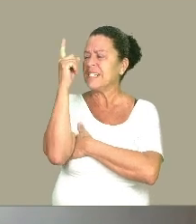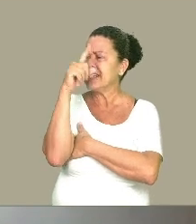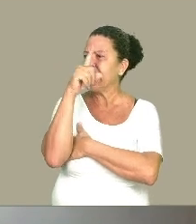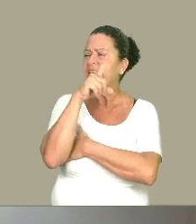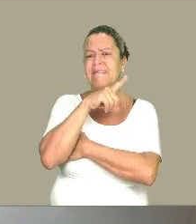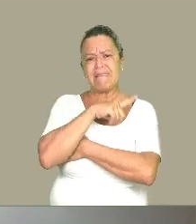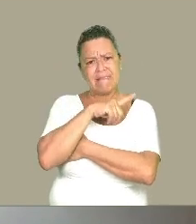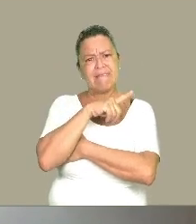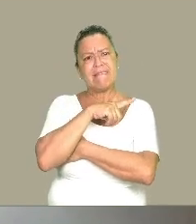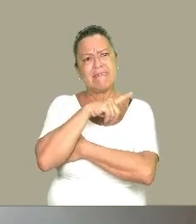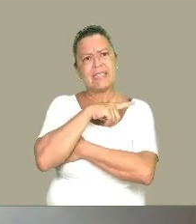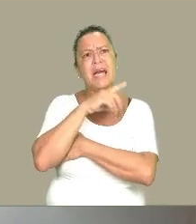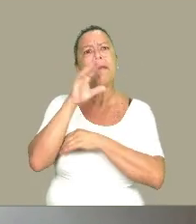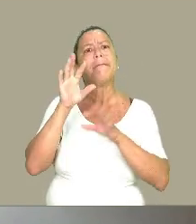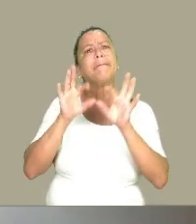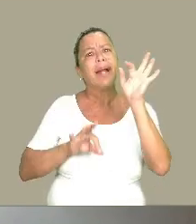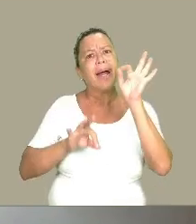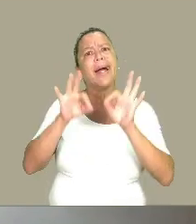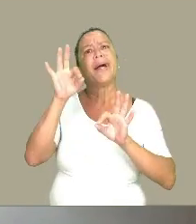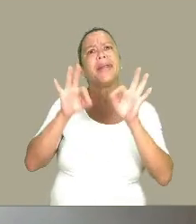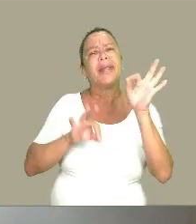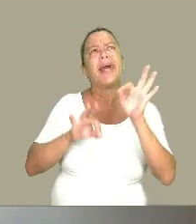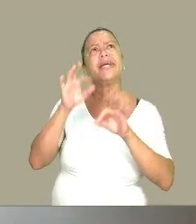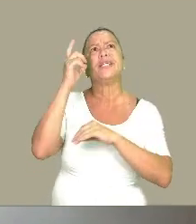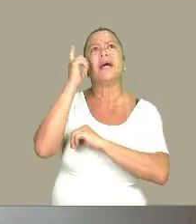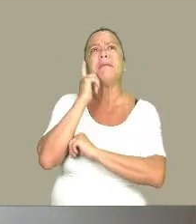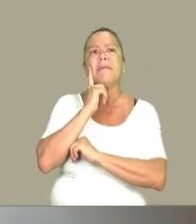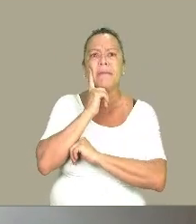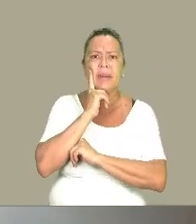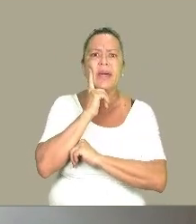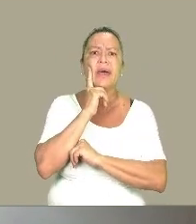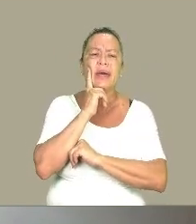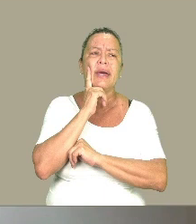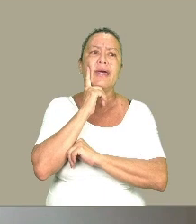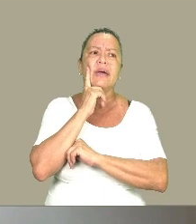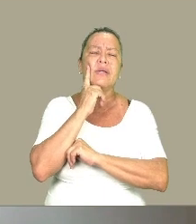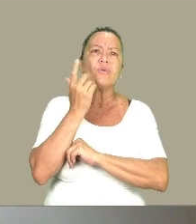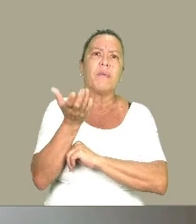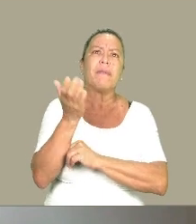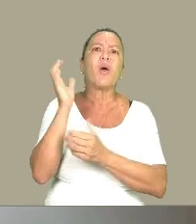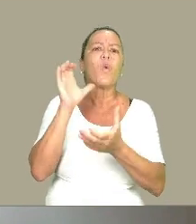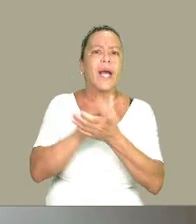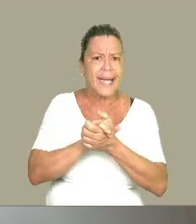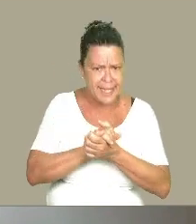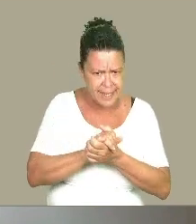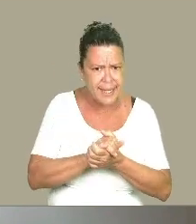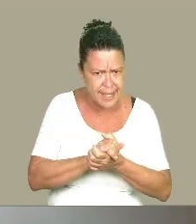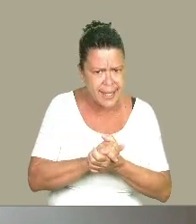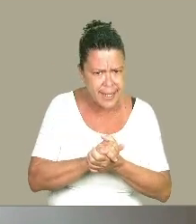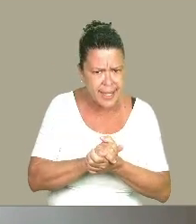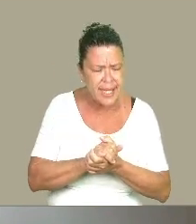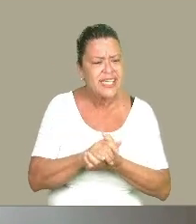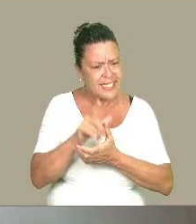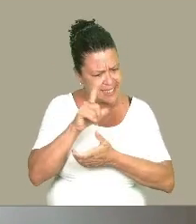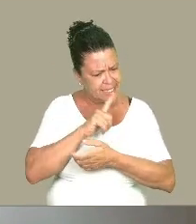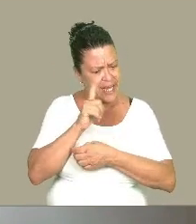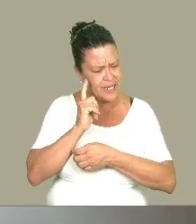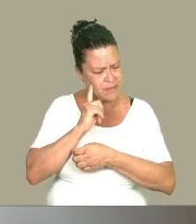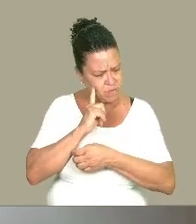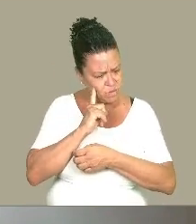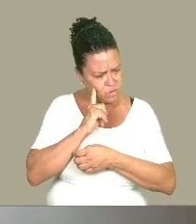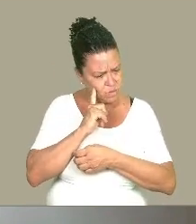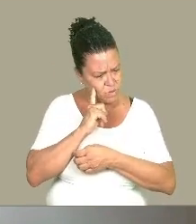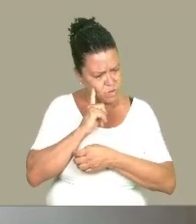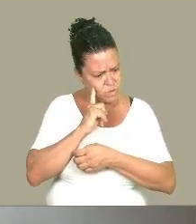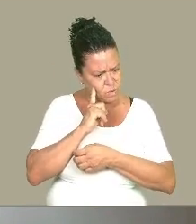existe planejamento para o casamento, né? Será que quando estamos no